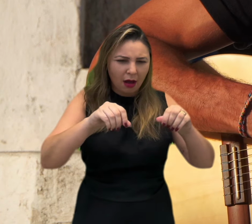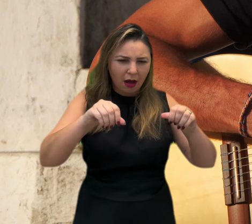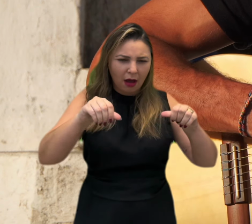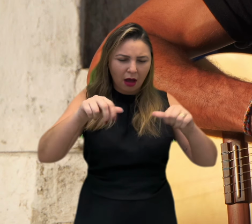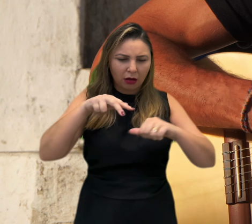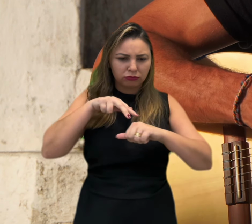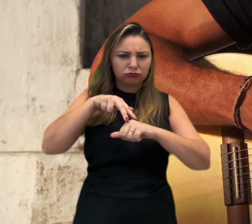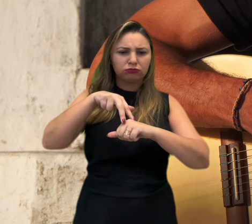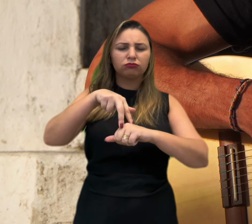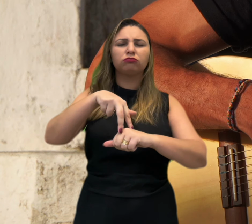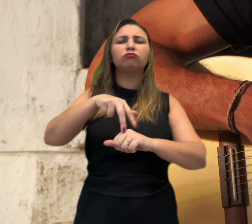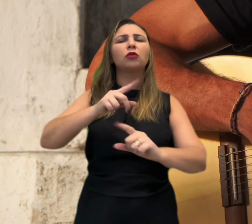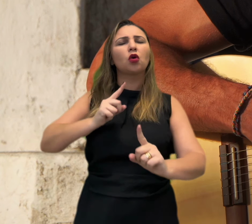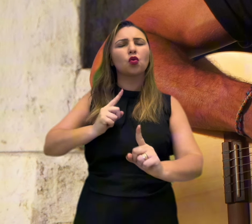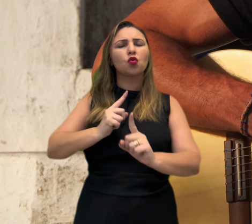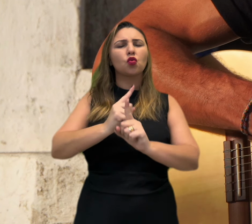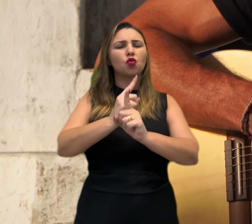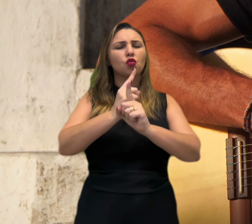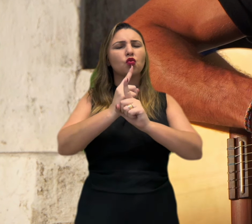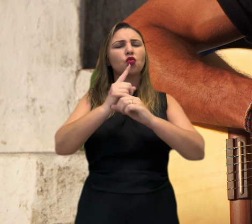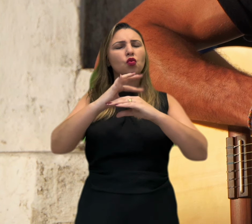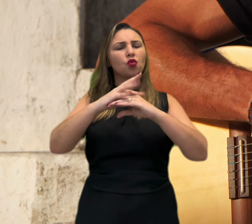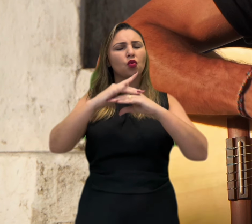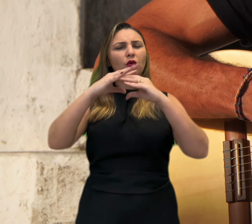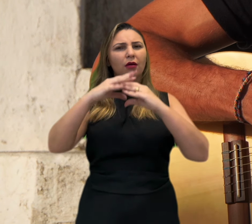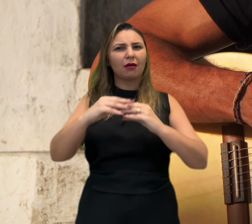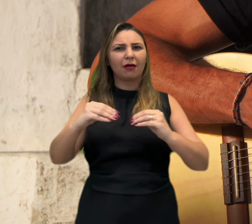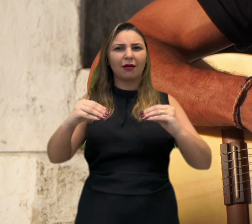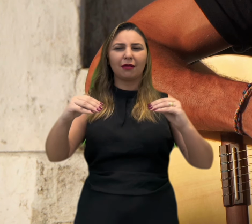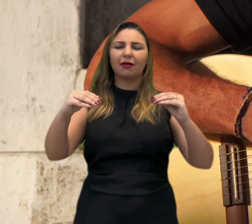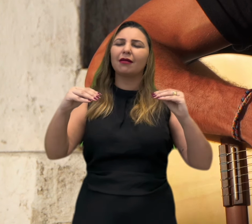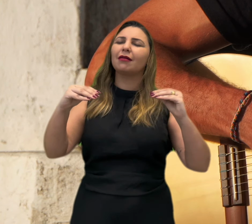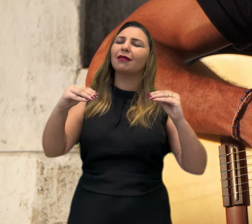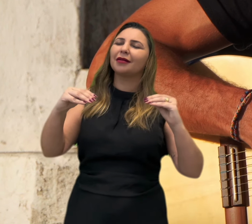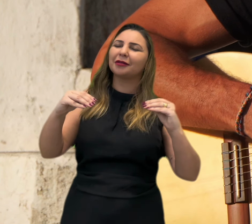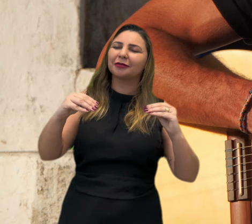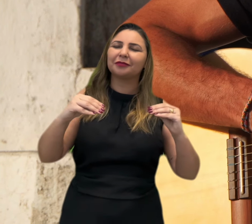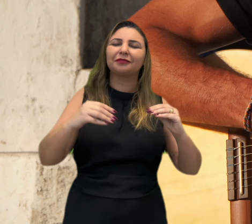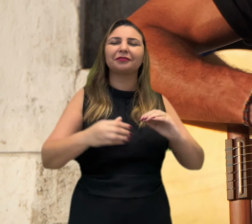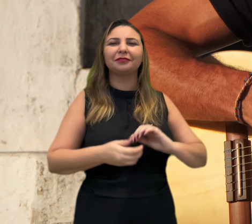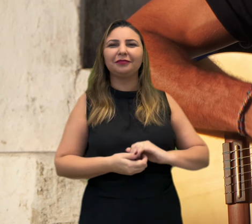Na areia me encontrei com a